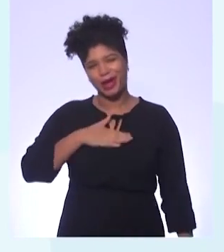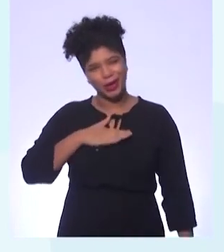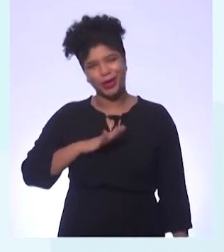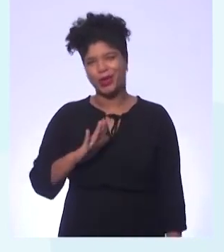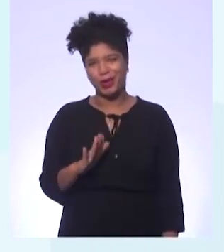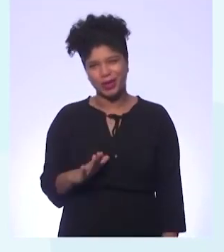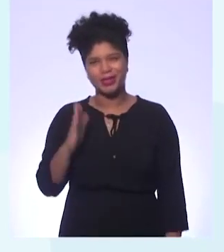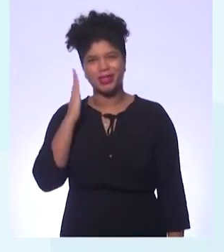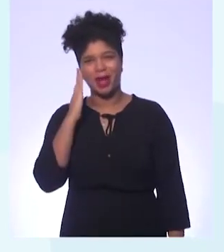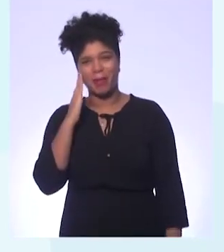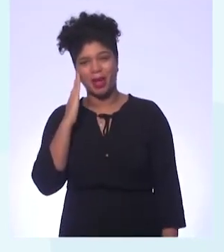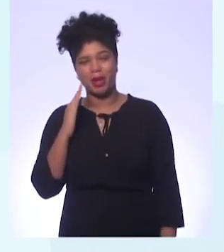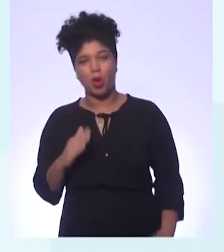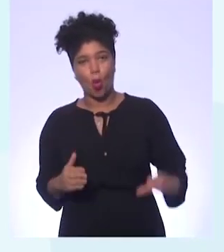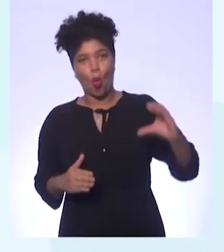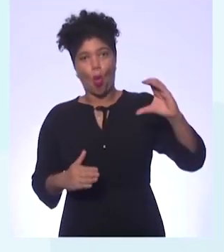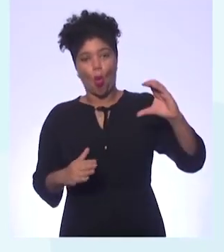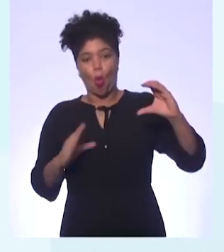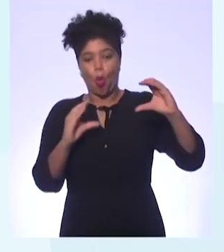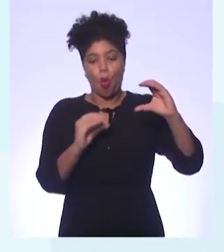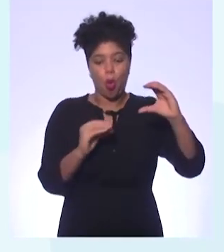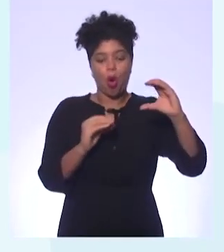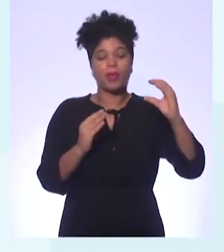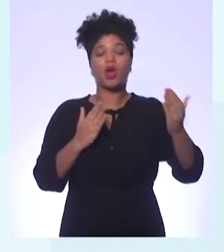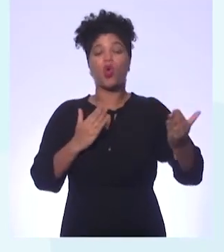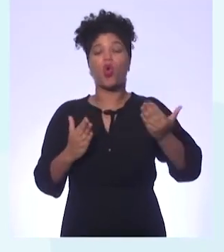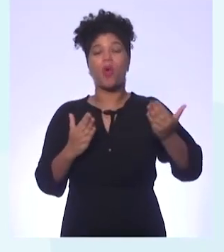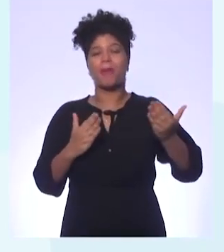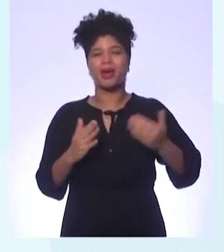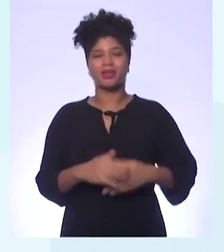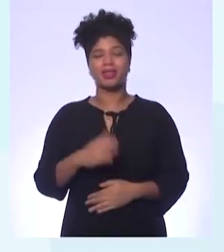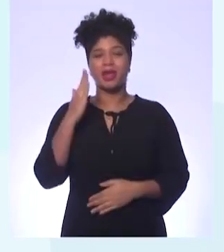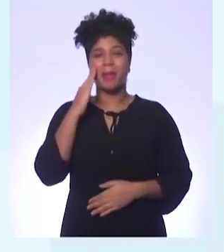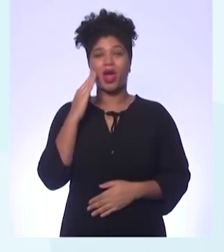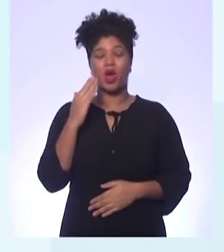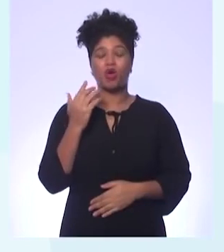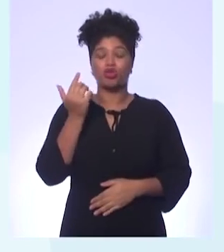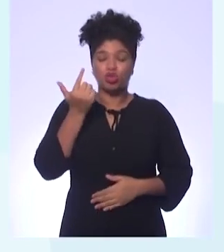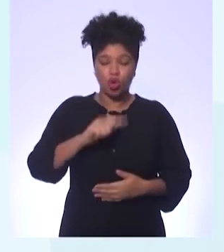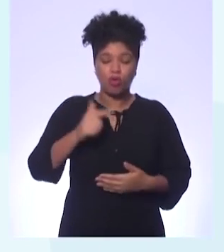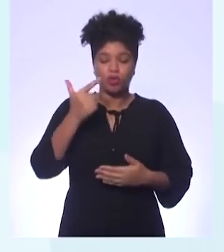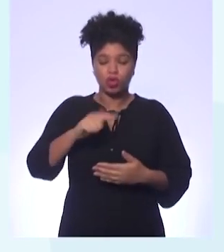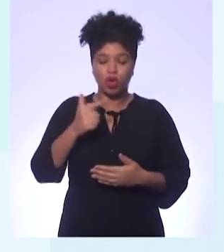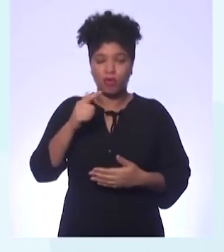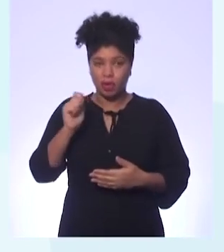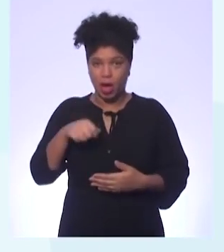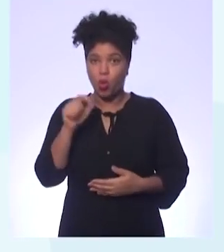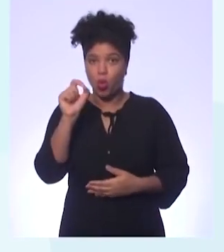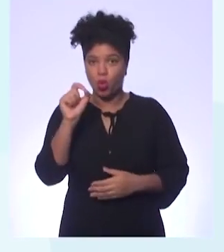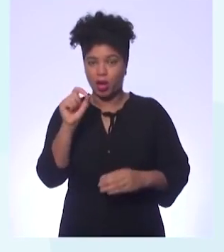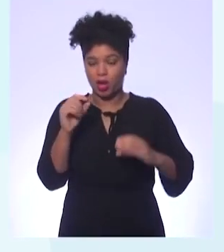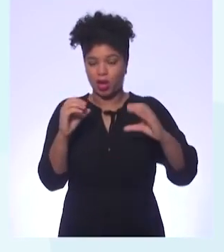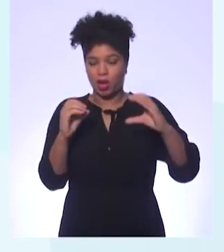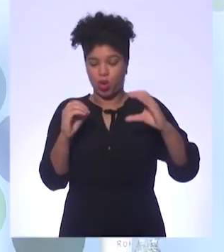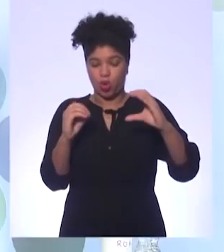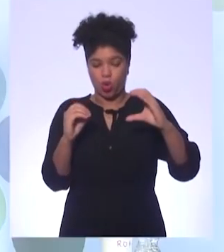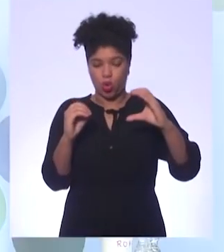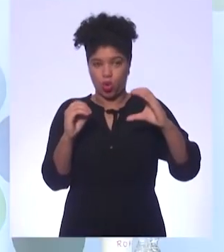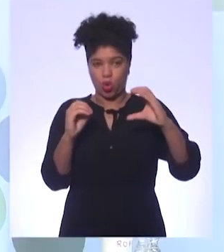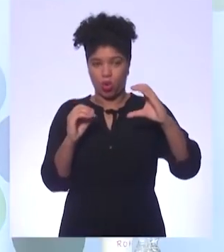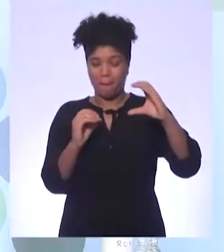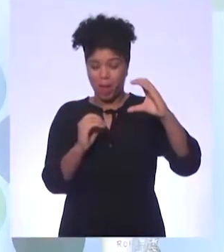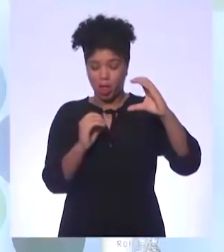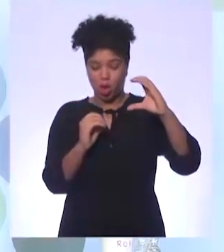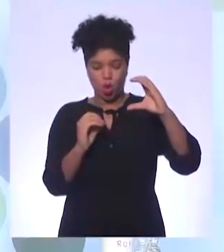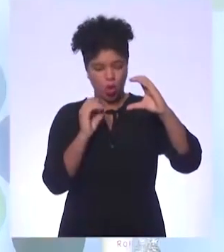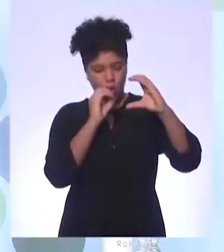Entre o maior e o menor, para descobrir quantas vezes a menor cabe dentro da maior. Dei dica